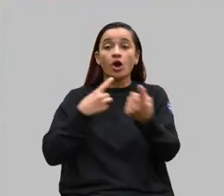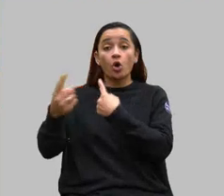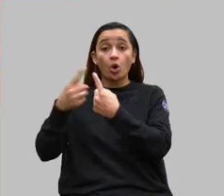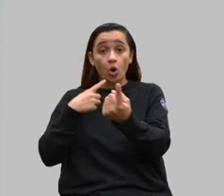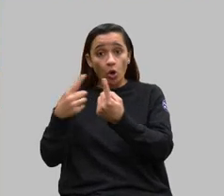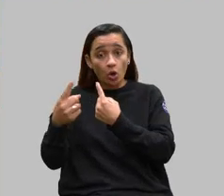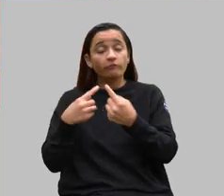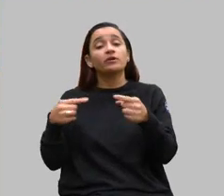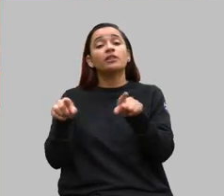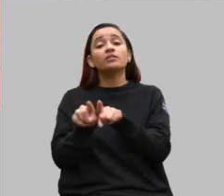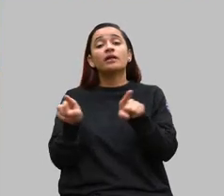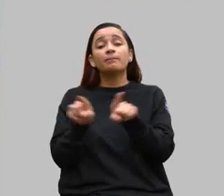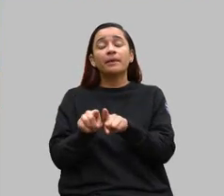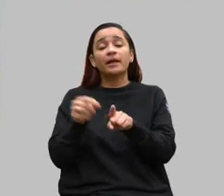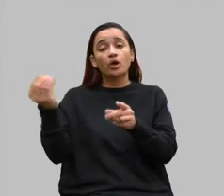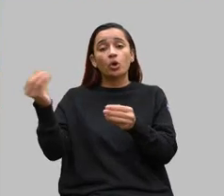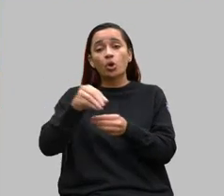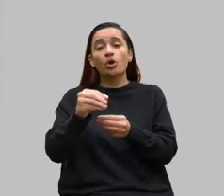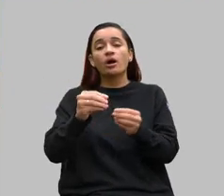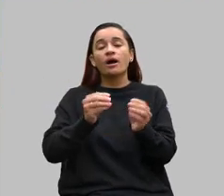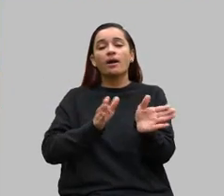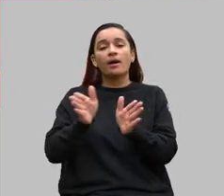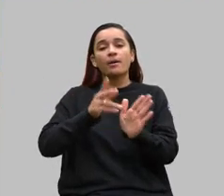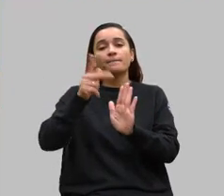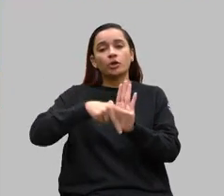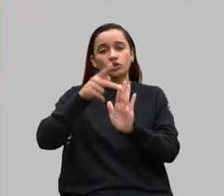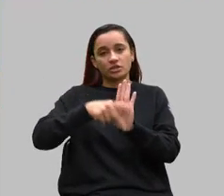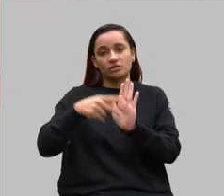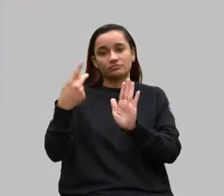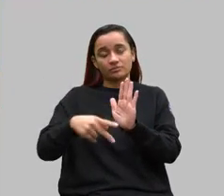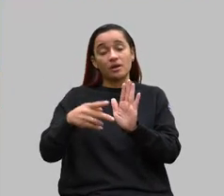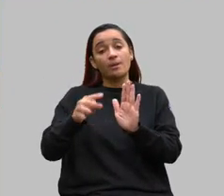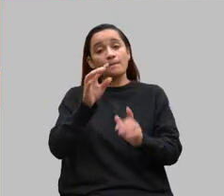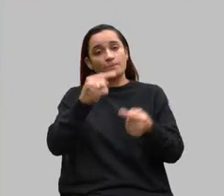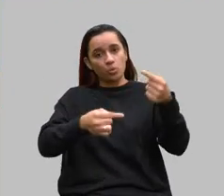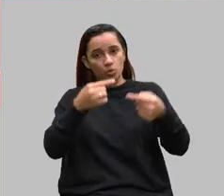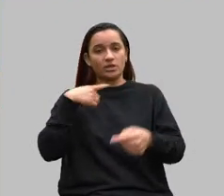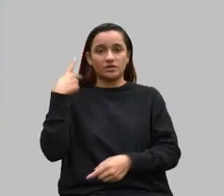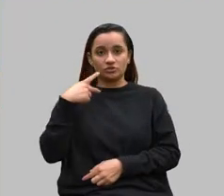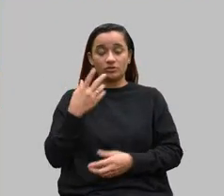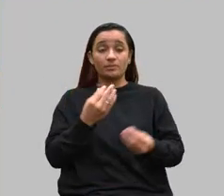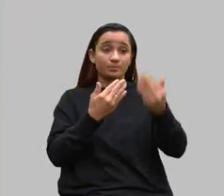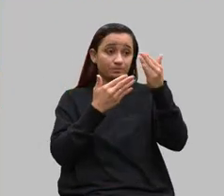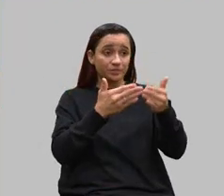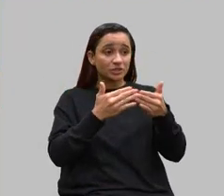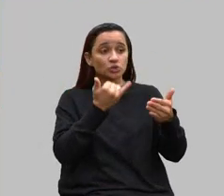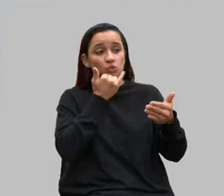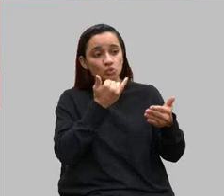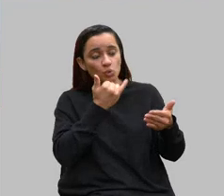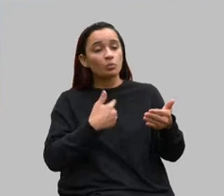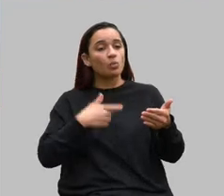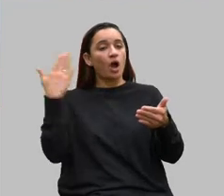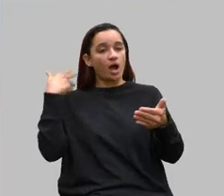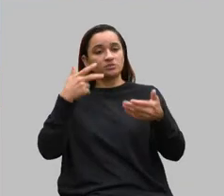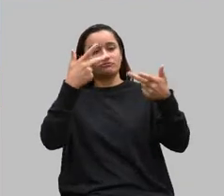a sensibilidade política e também técnica então reconhecimento especial a você e pedir desculpas por ter feito isso